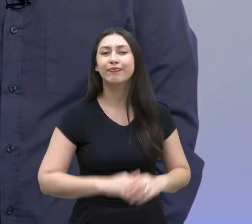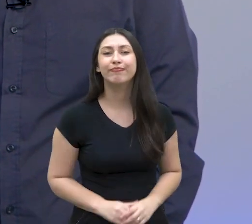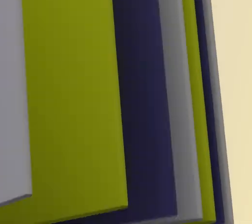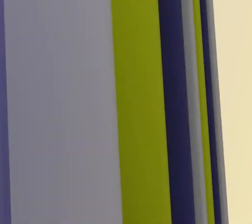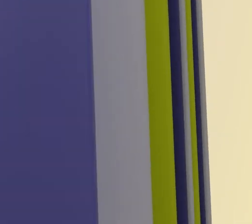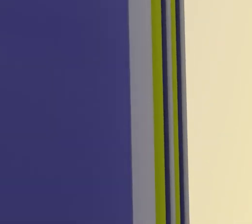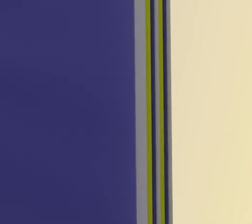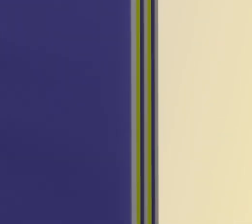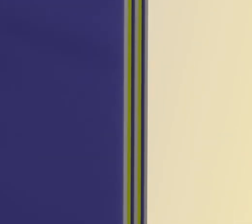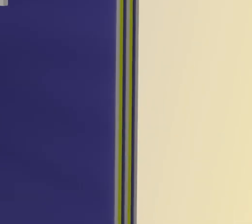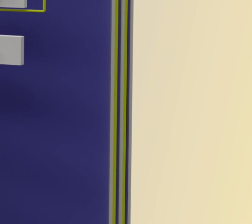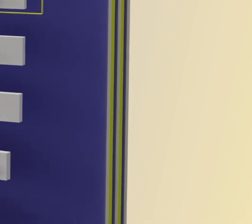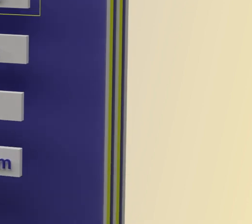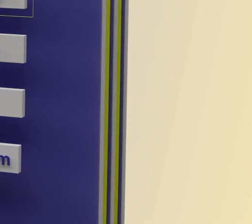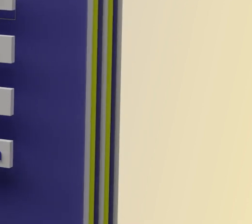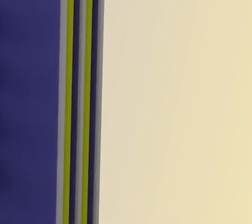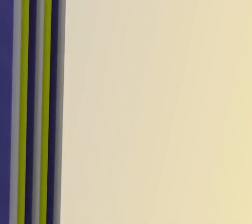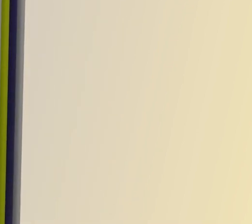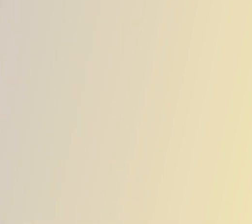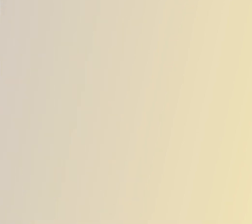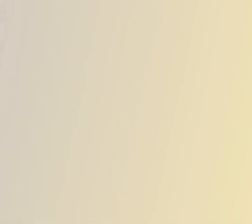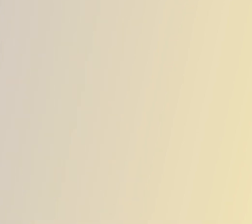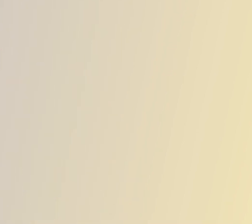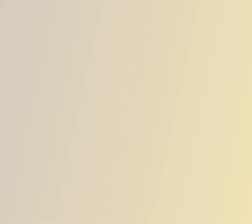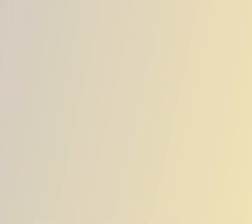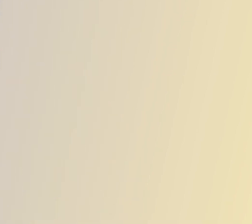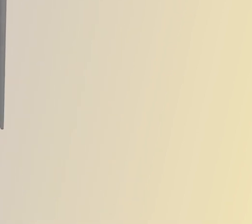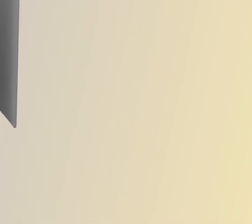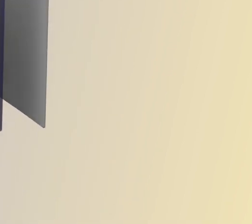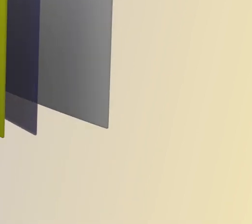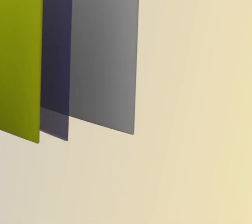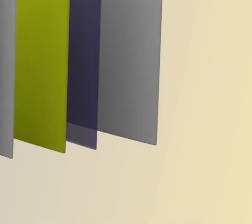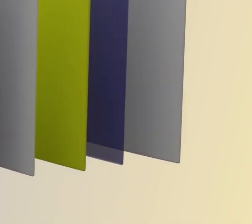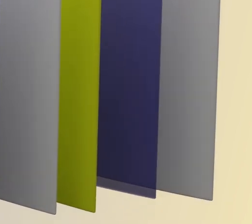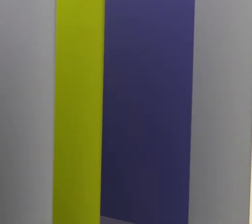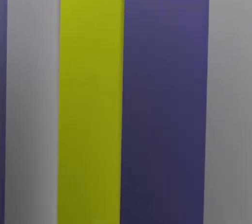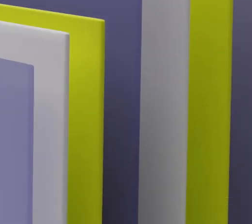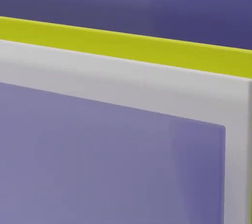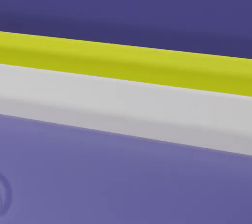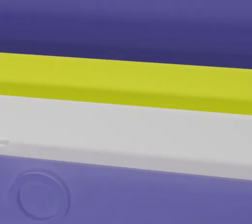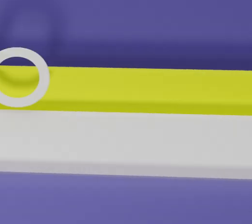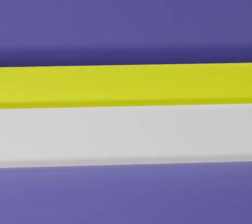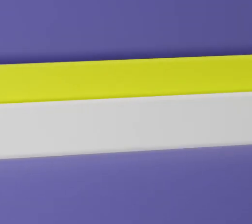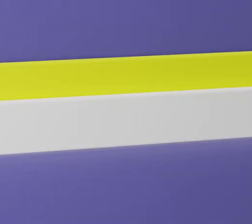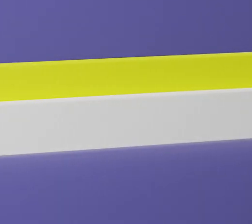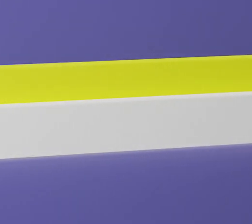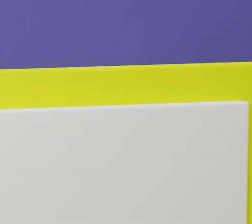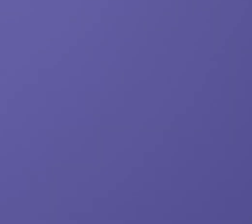ata.